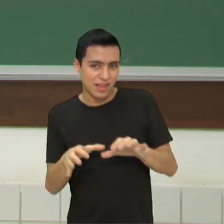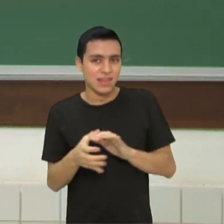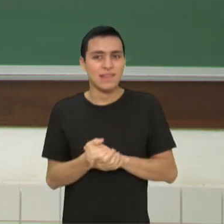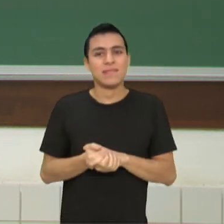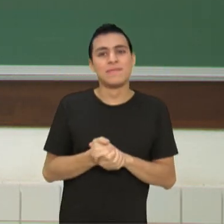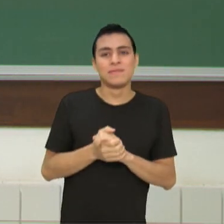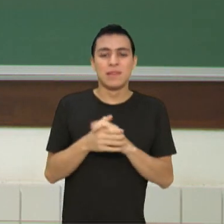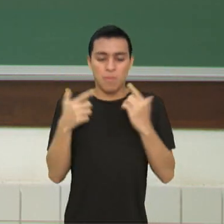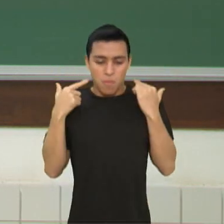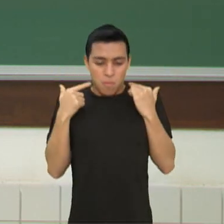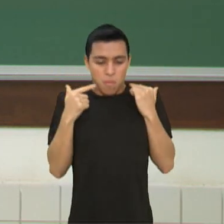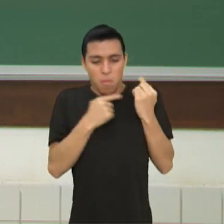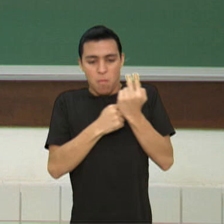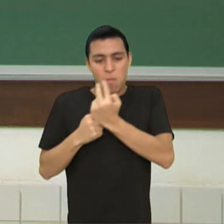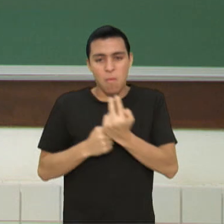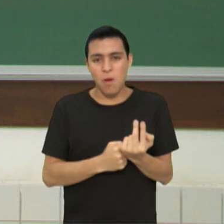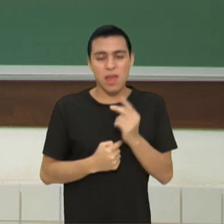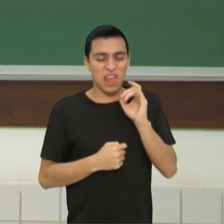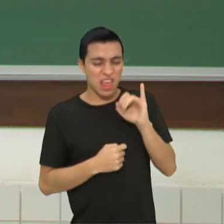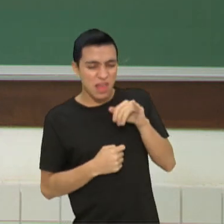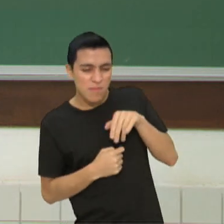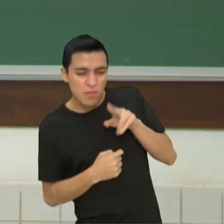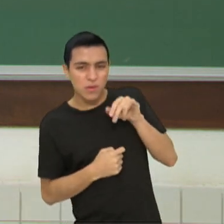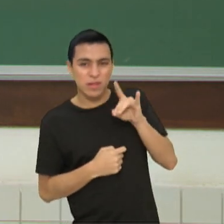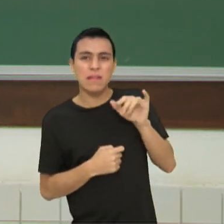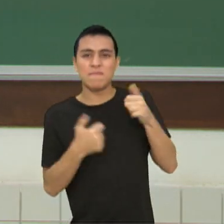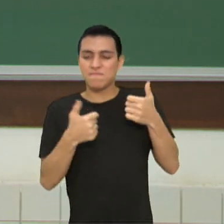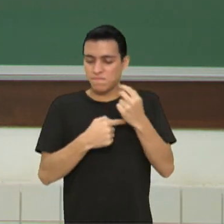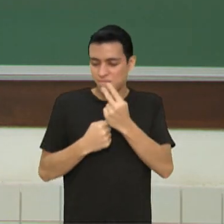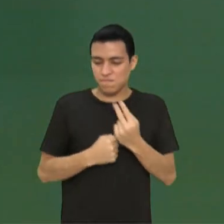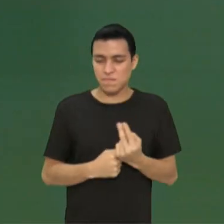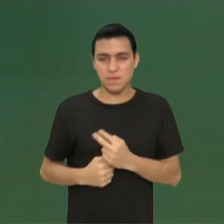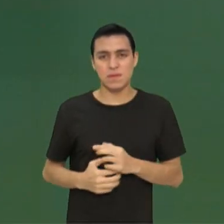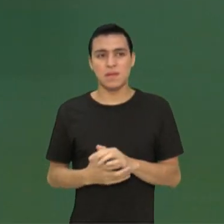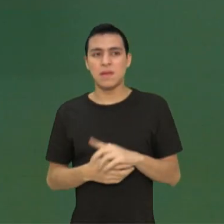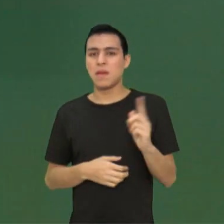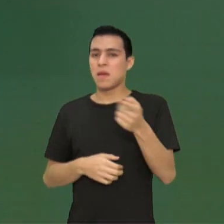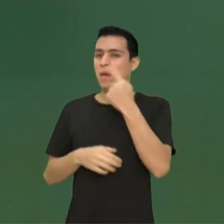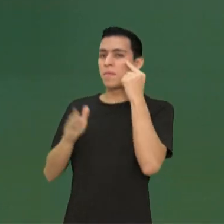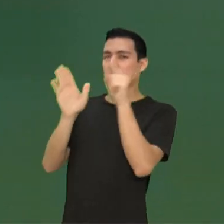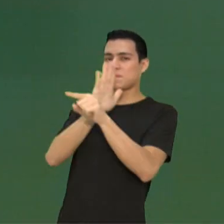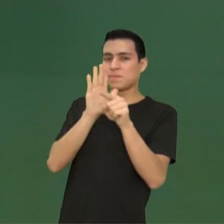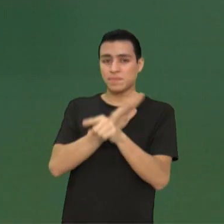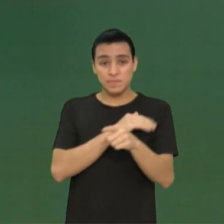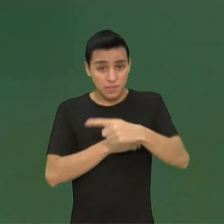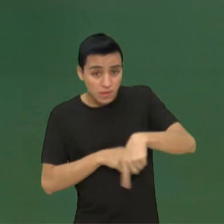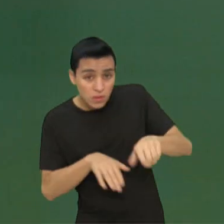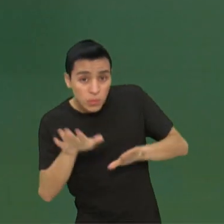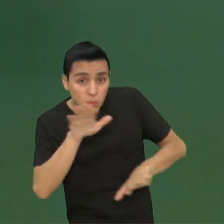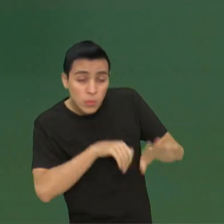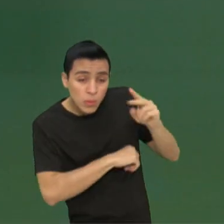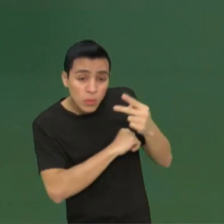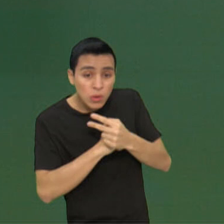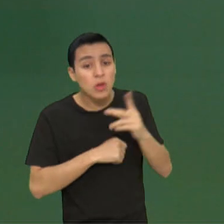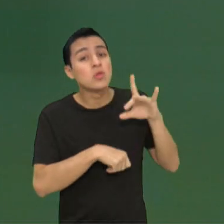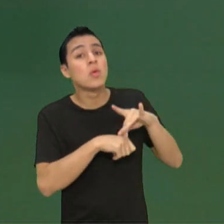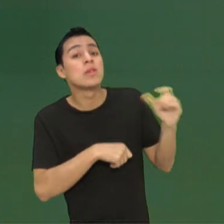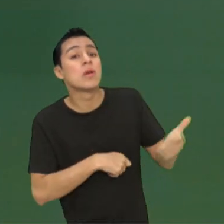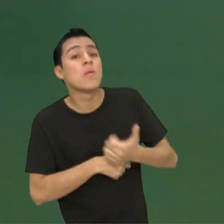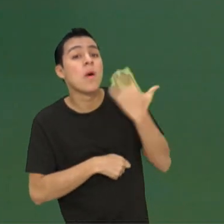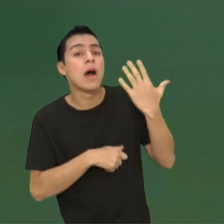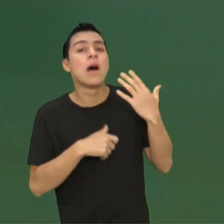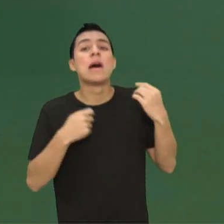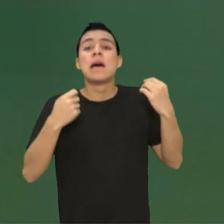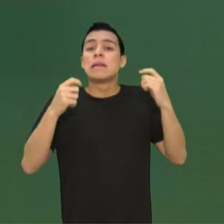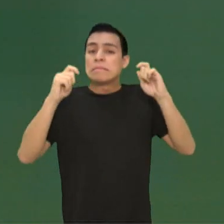e imunizado. Vamos lá. Acompanha aqui o quiz. Para se prevenir certas doenças, pode-se criar